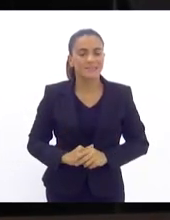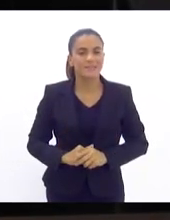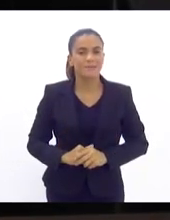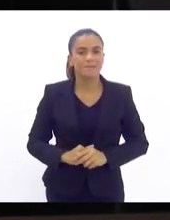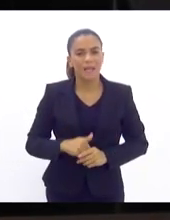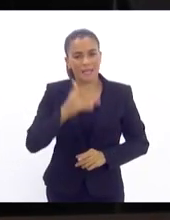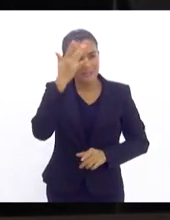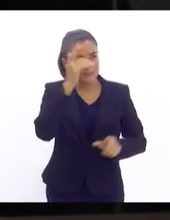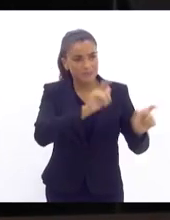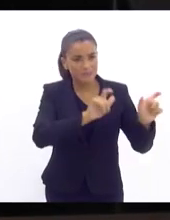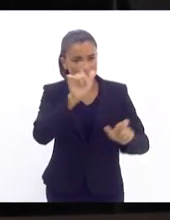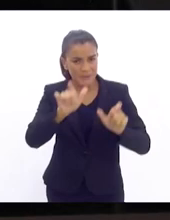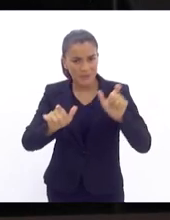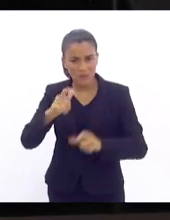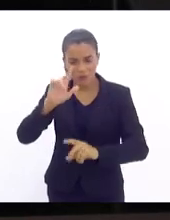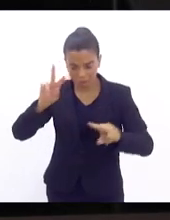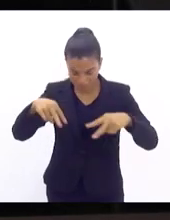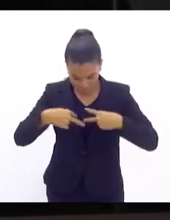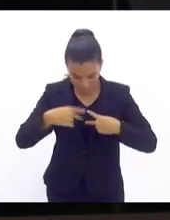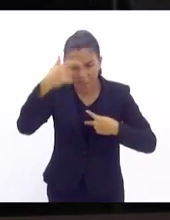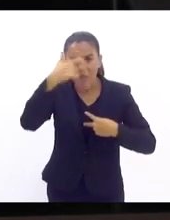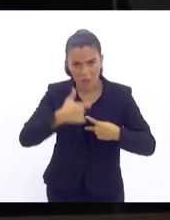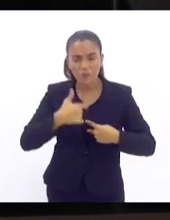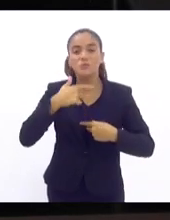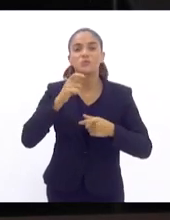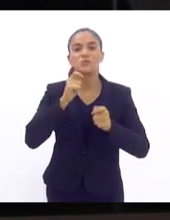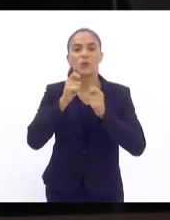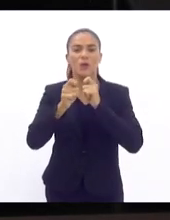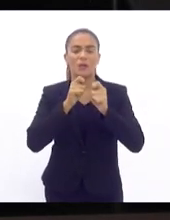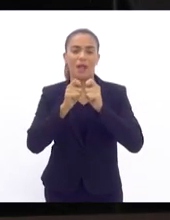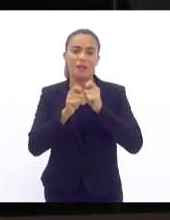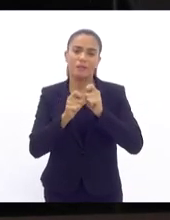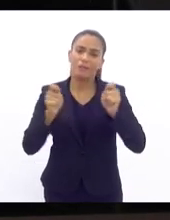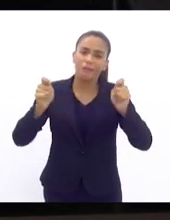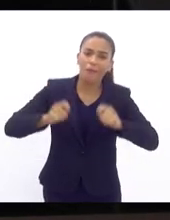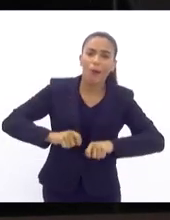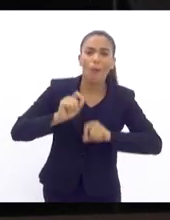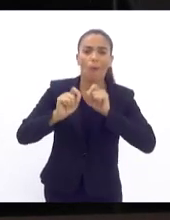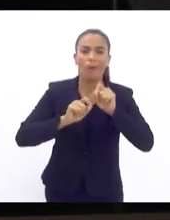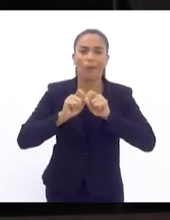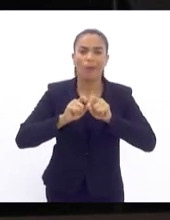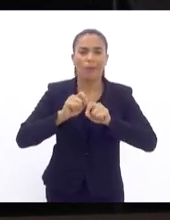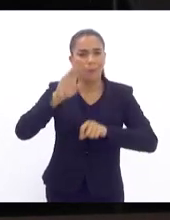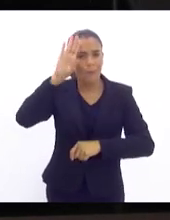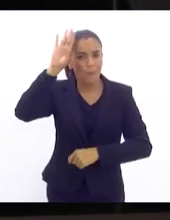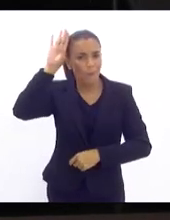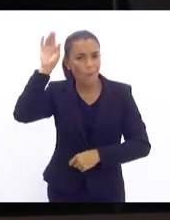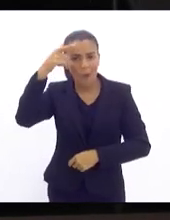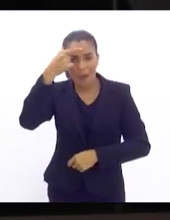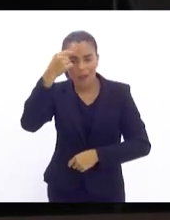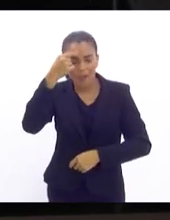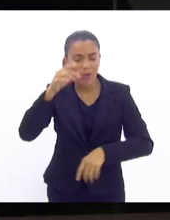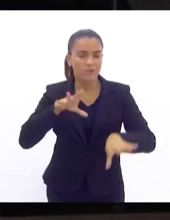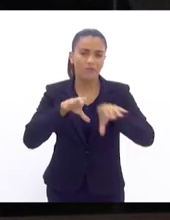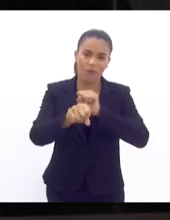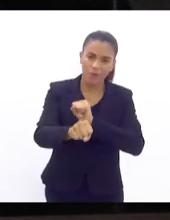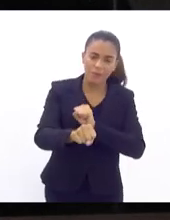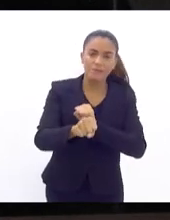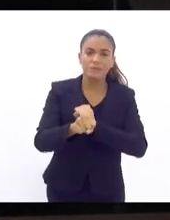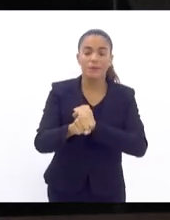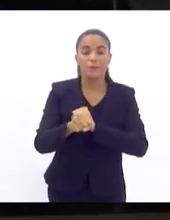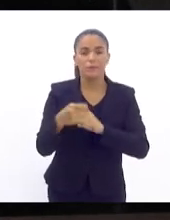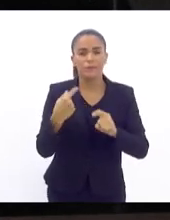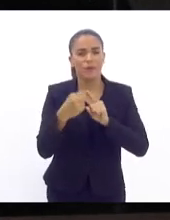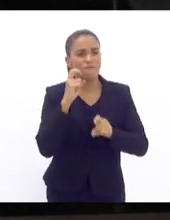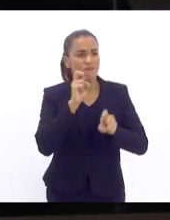se consideram jornalistas hoje possam ter, né, essa graduação, porque a gente vê realmente